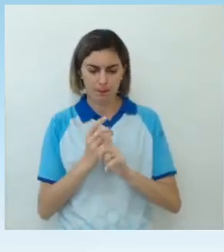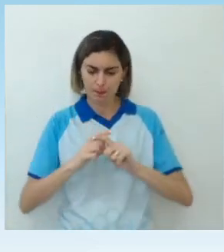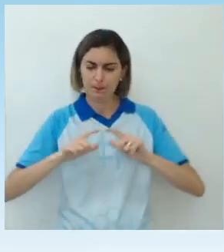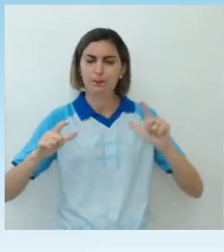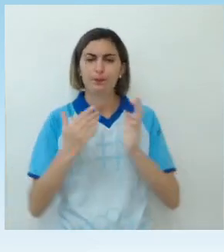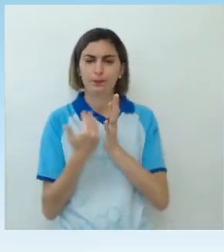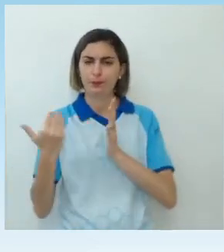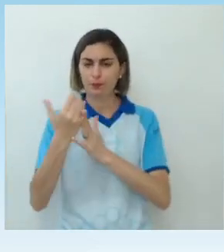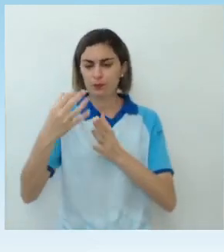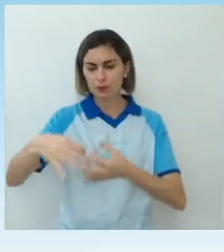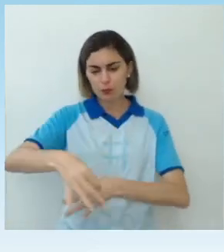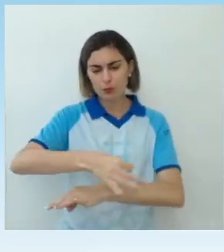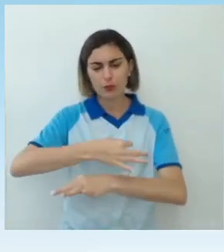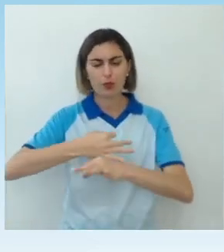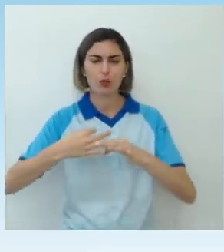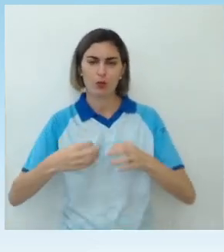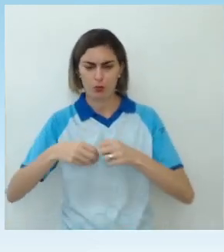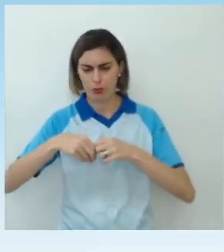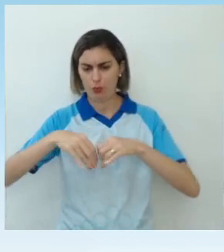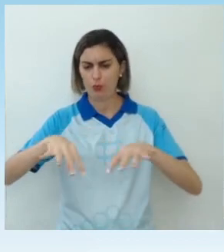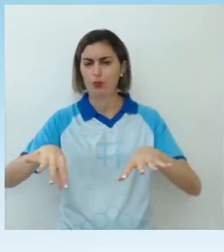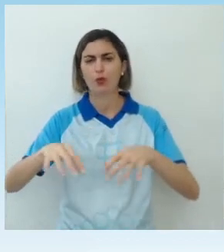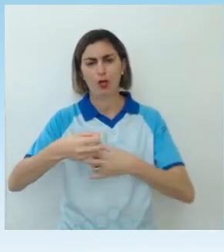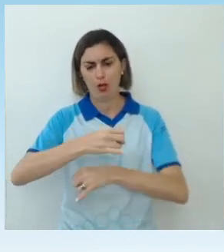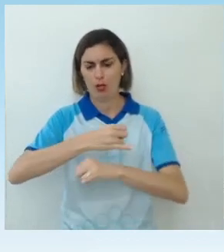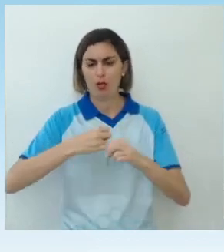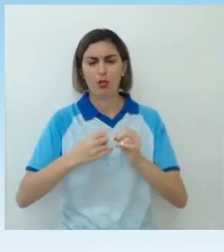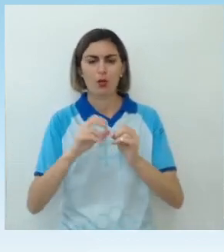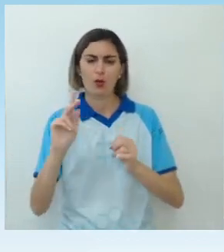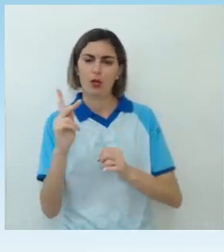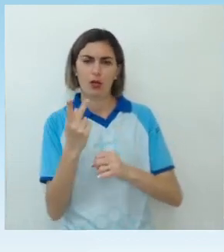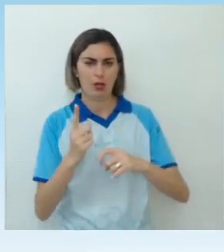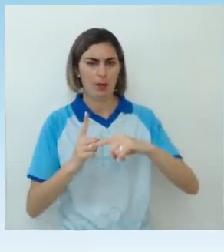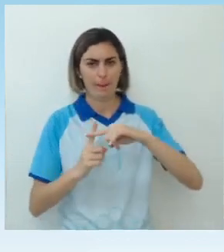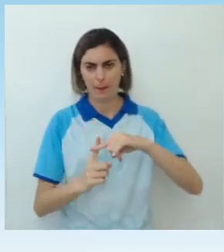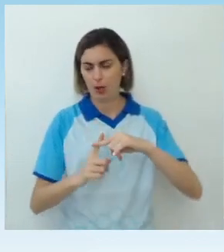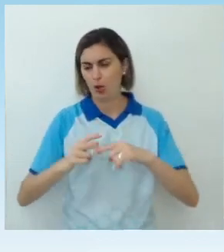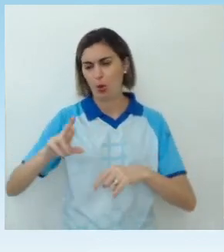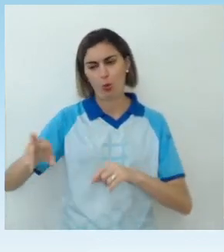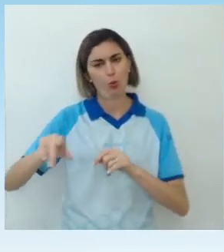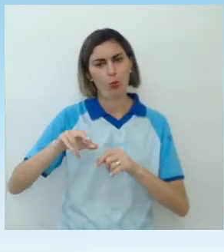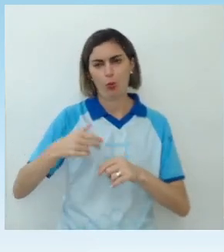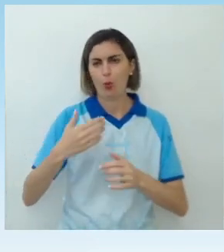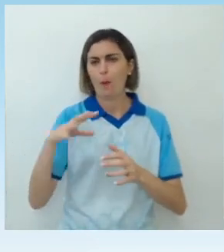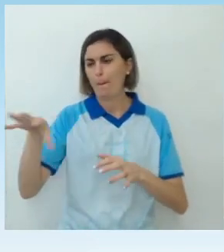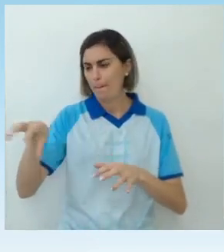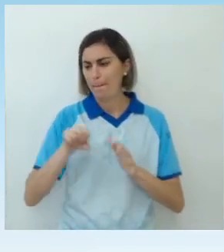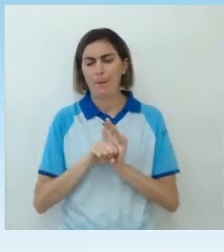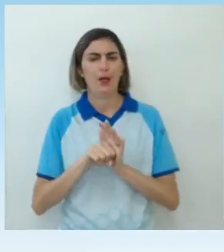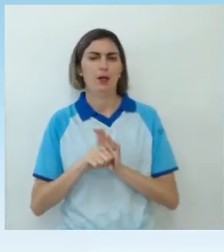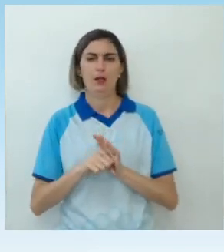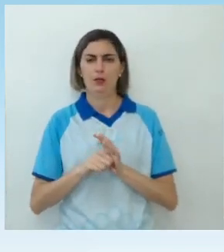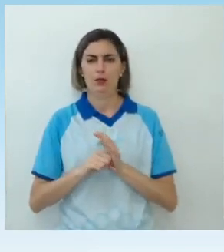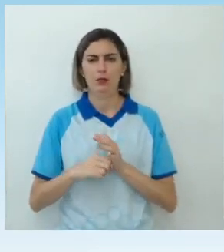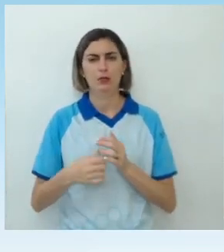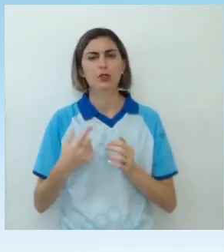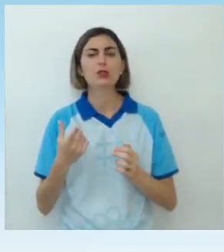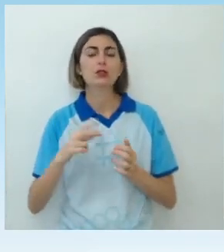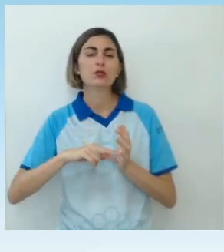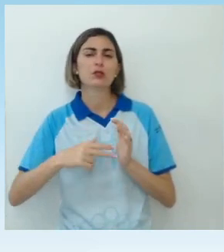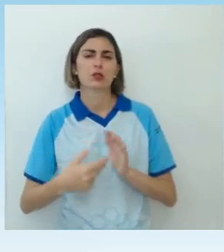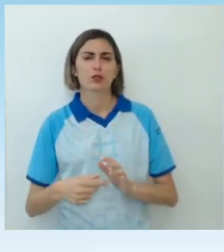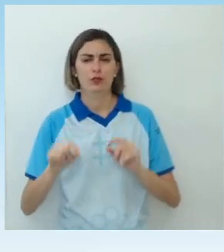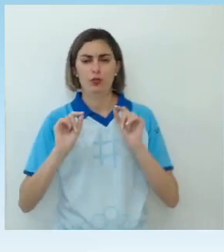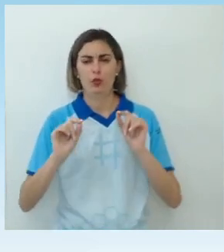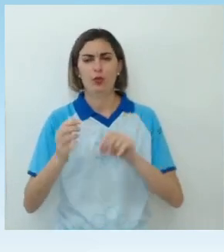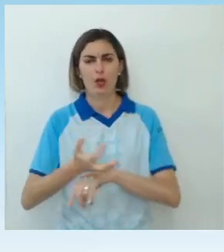parte das suas moléculas soltam os íons H+, e não trazem mais de volta, não pegam mais de volta. Isso quer dizer que se o